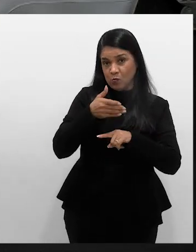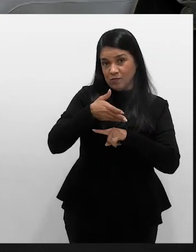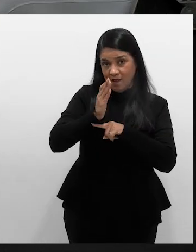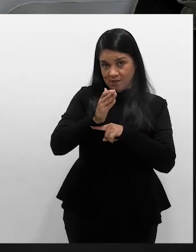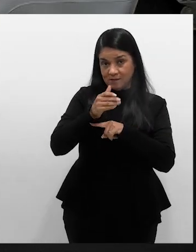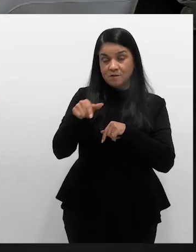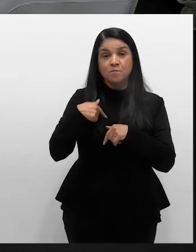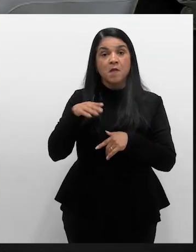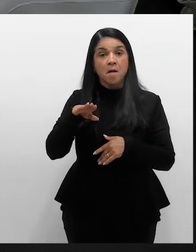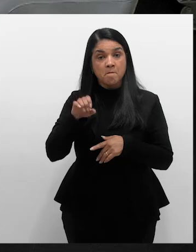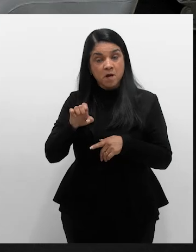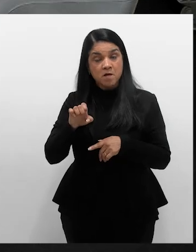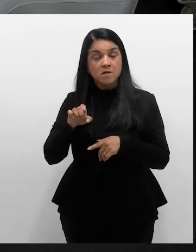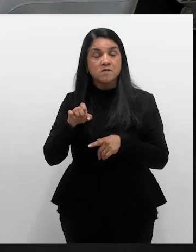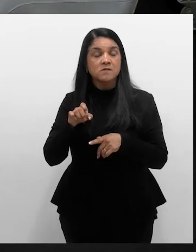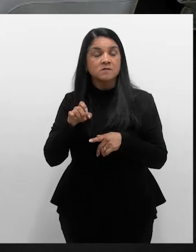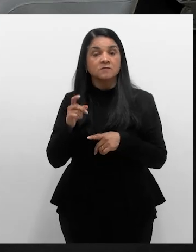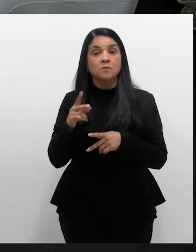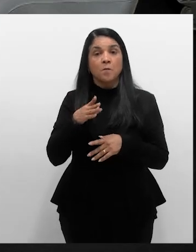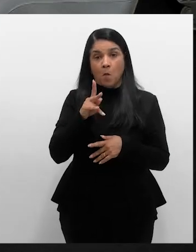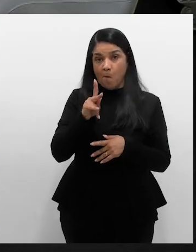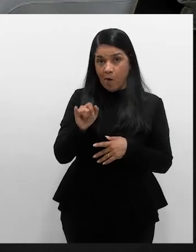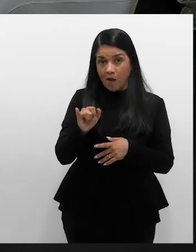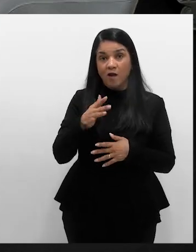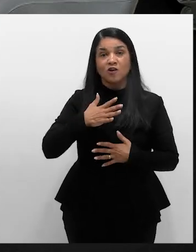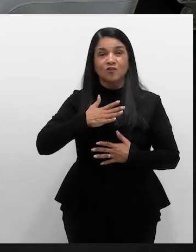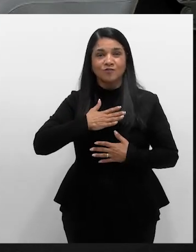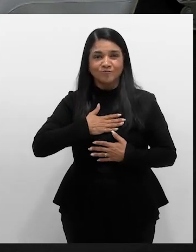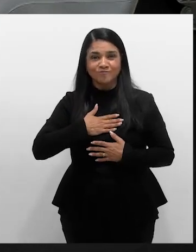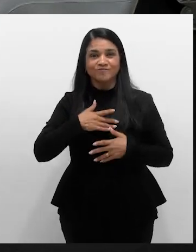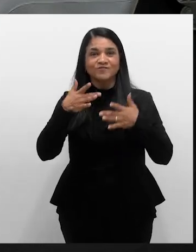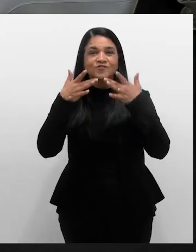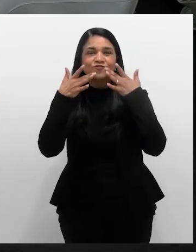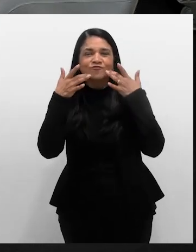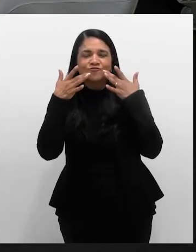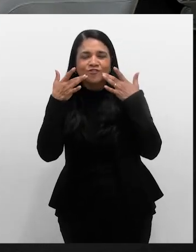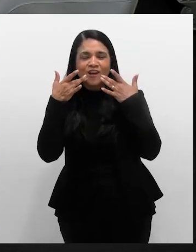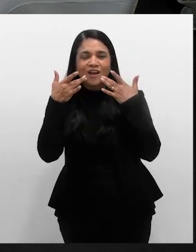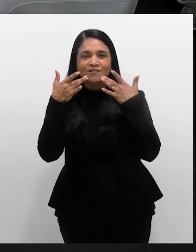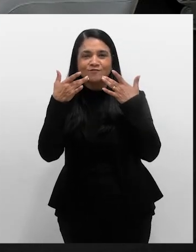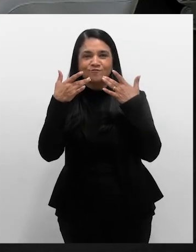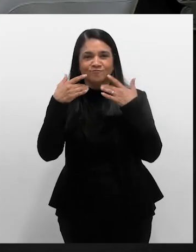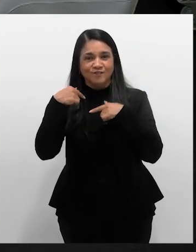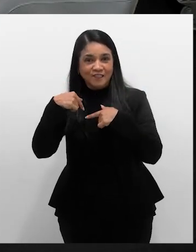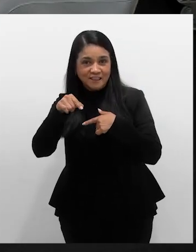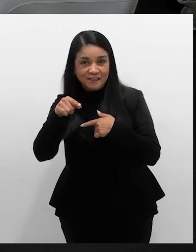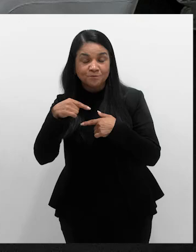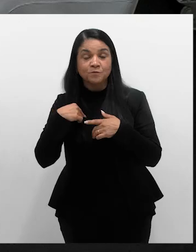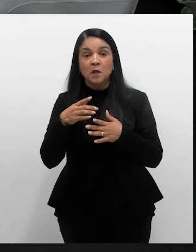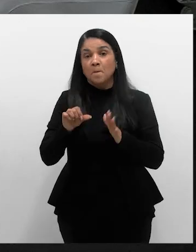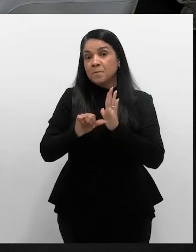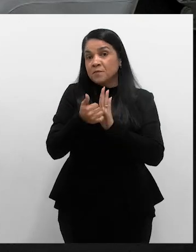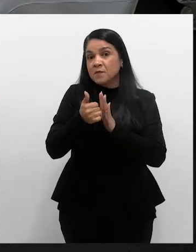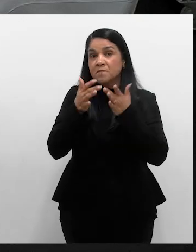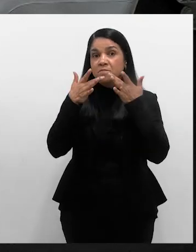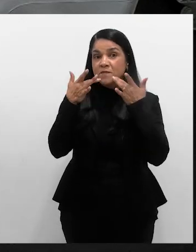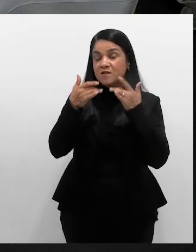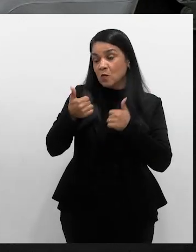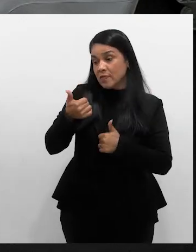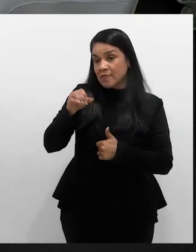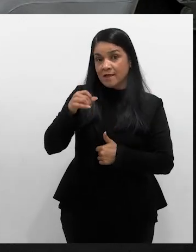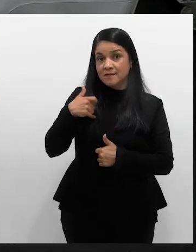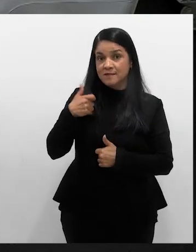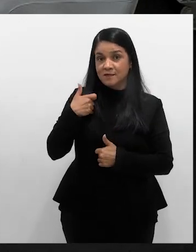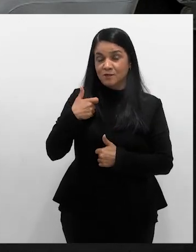essa figura e mamãe também funcionária pública, mas os dois gostavam muito de ir ao teatro, muito. A primeira peça que eu vi, eu tinha 10